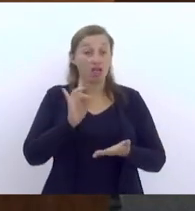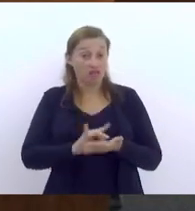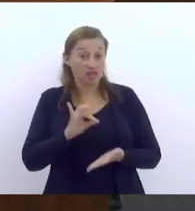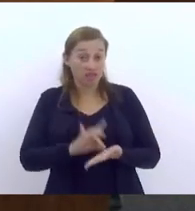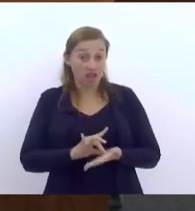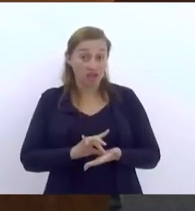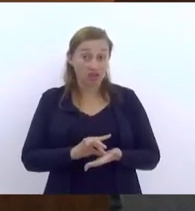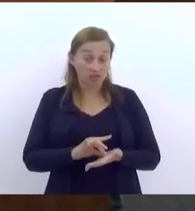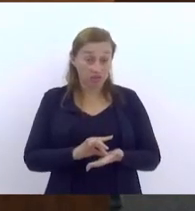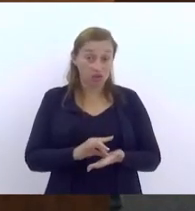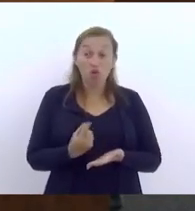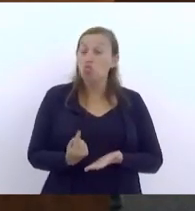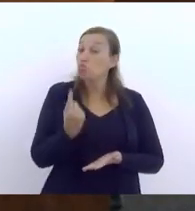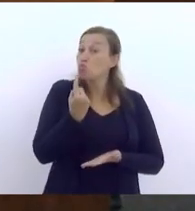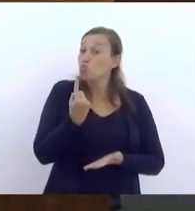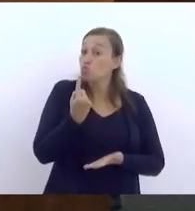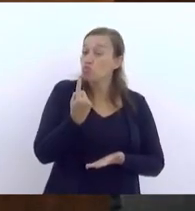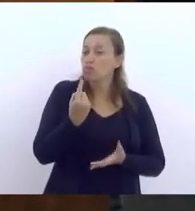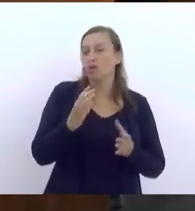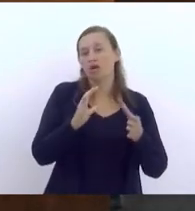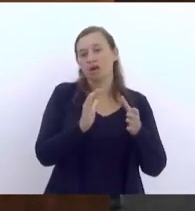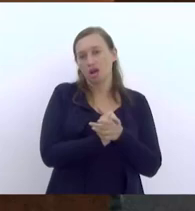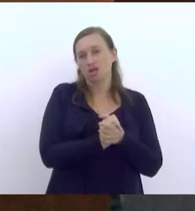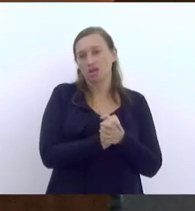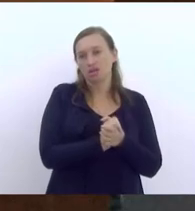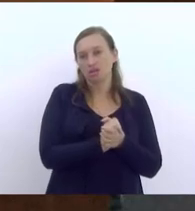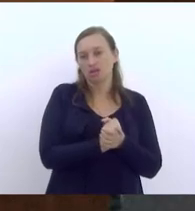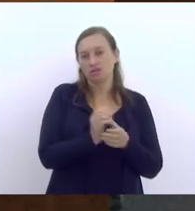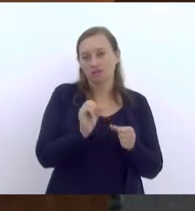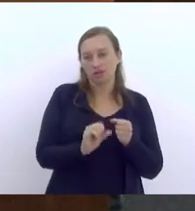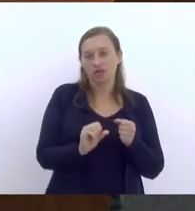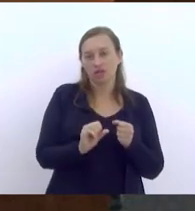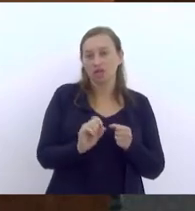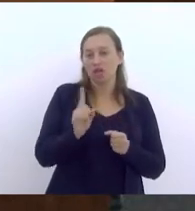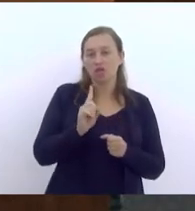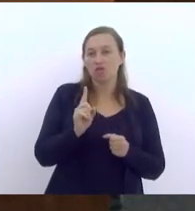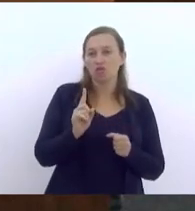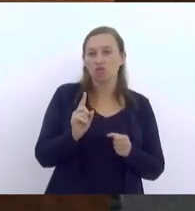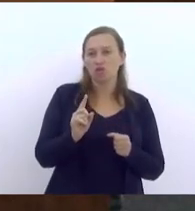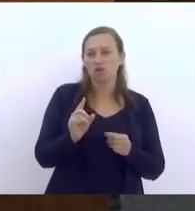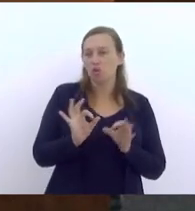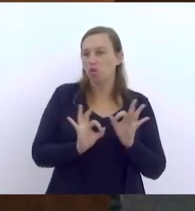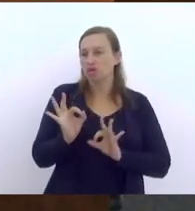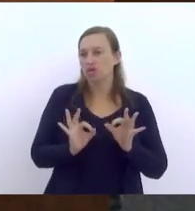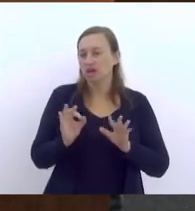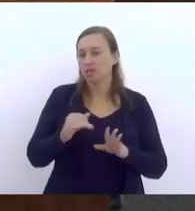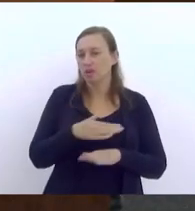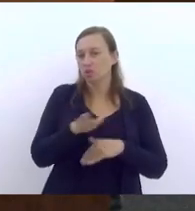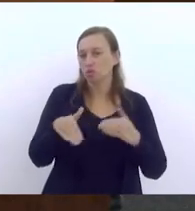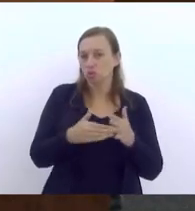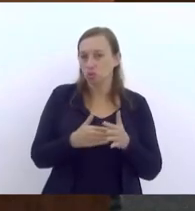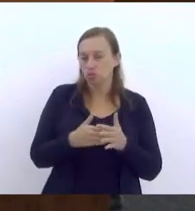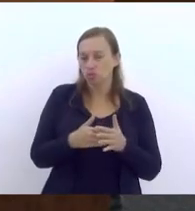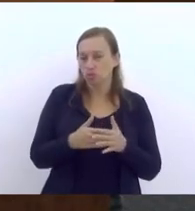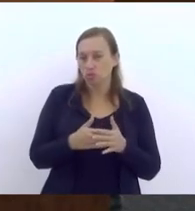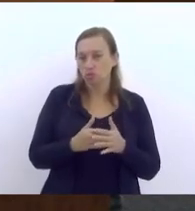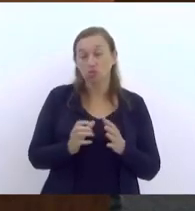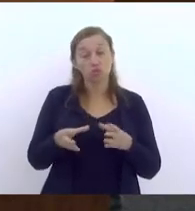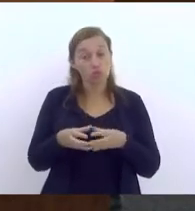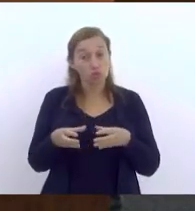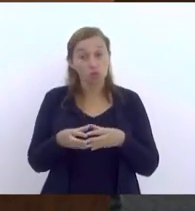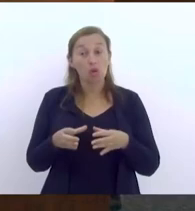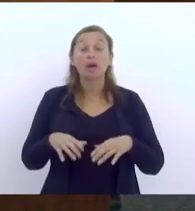foi um casal que fez aquilo. Não foi uma coisa organizada pela manifestação.